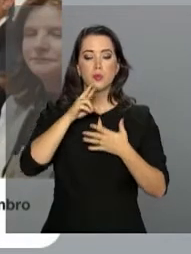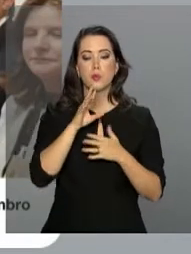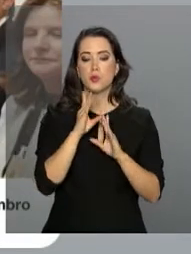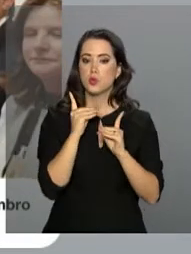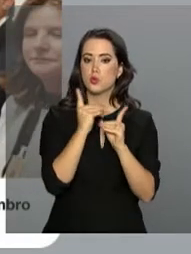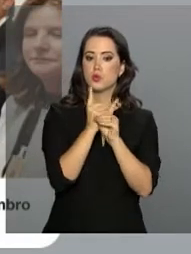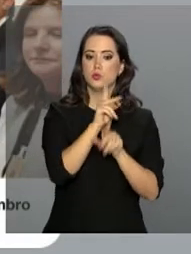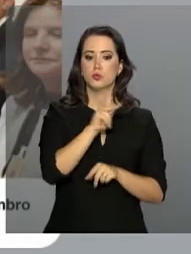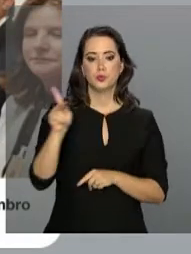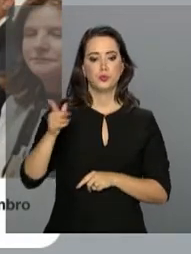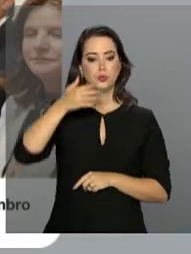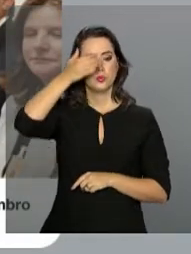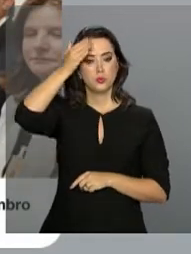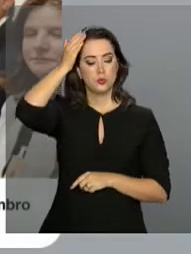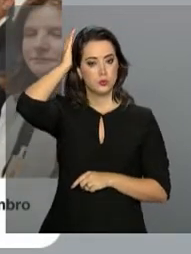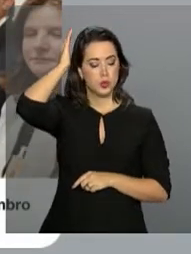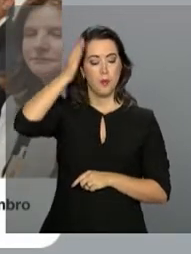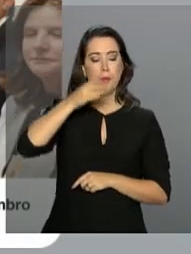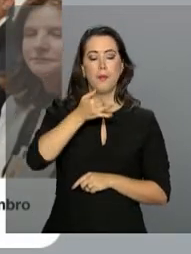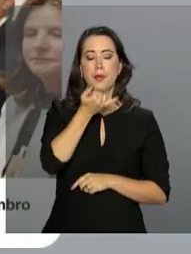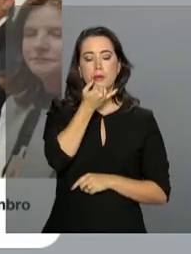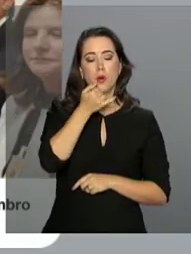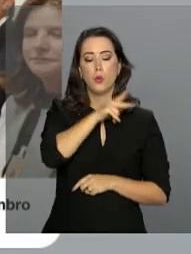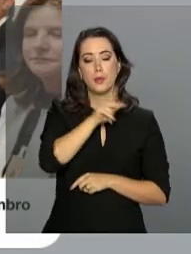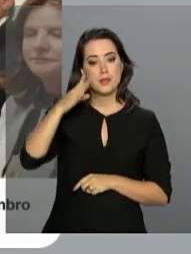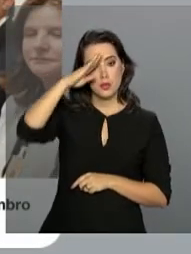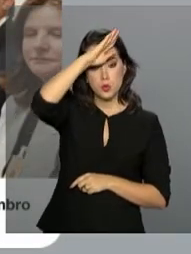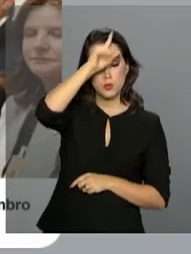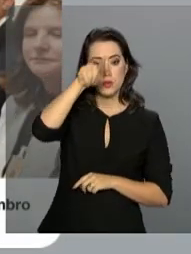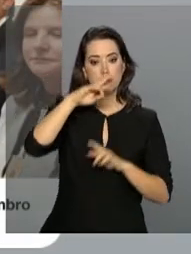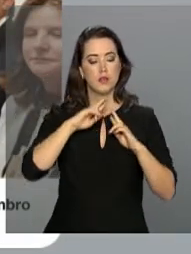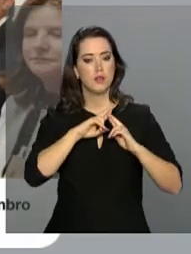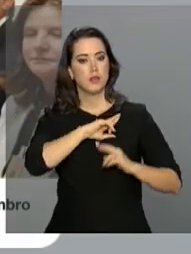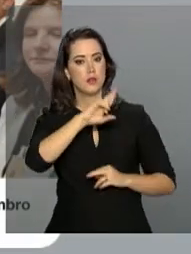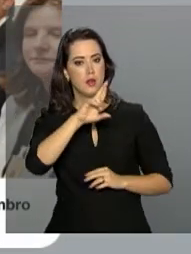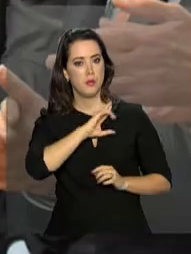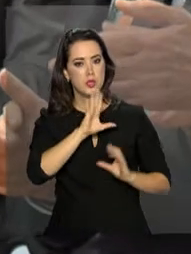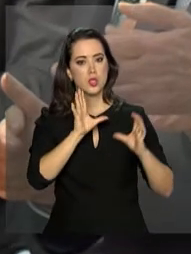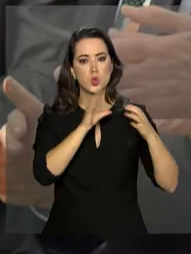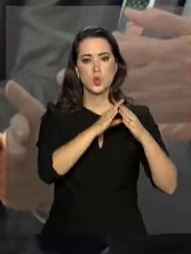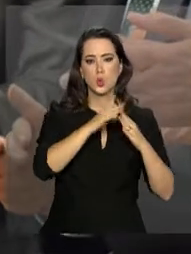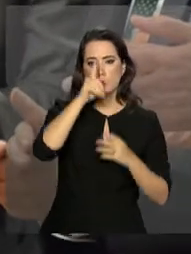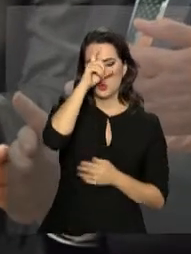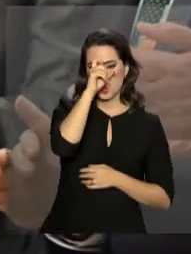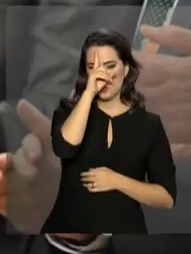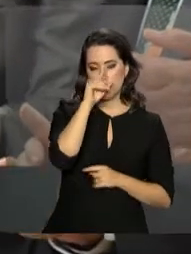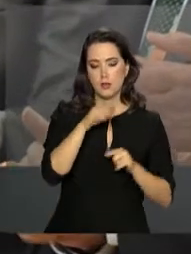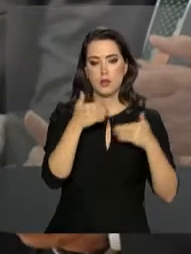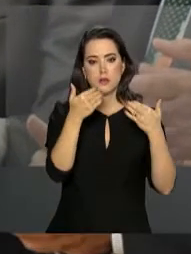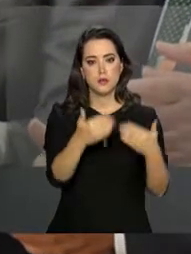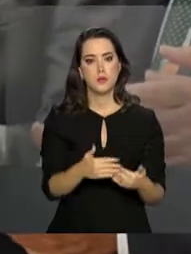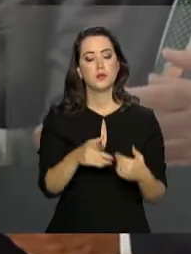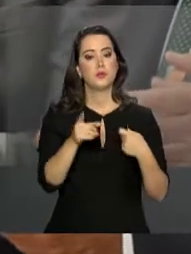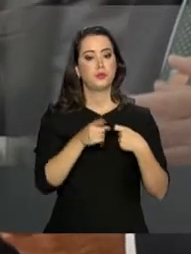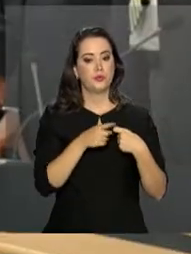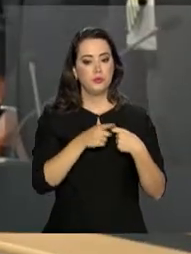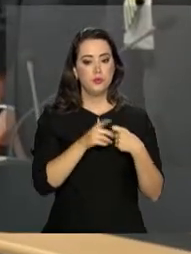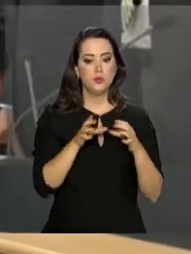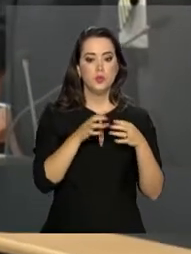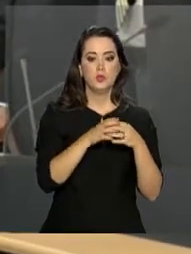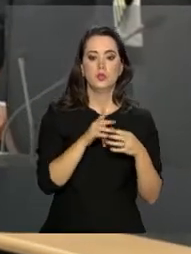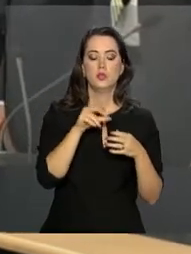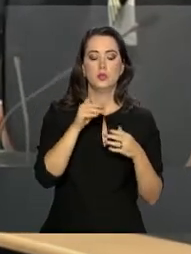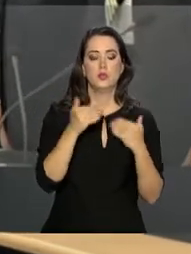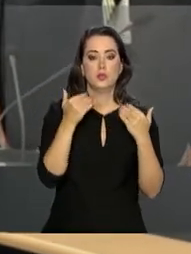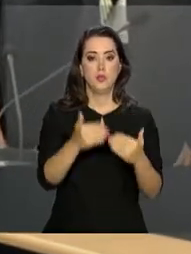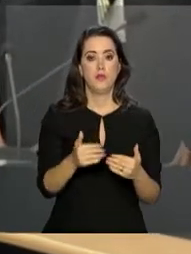jair bolsonaro e representantes das santas casas e associações médicas e deputados da frente parlamentar da saúde